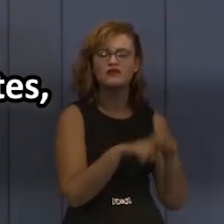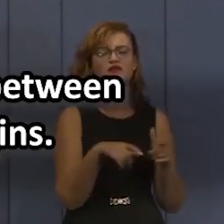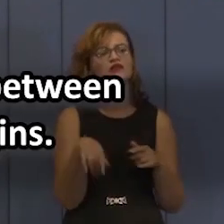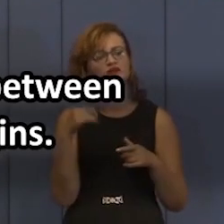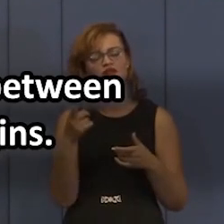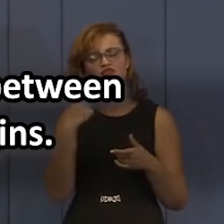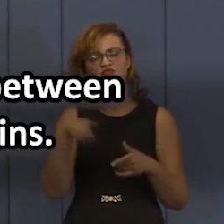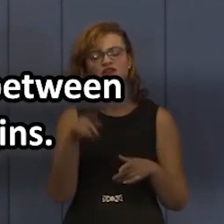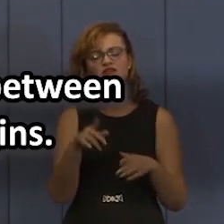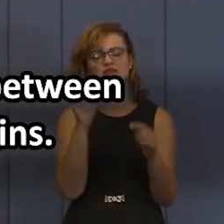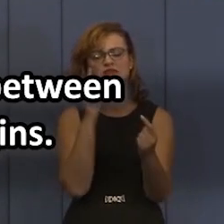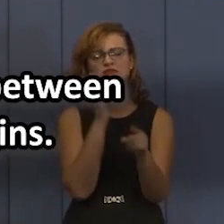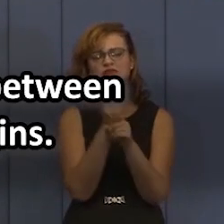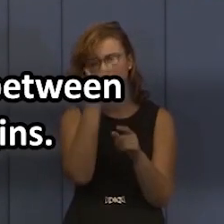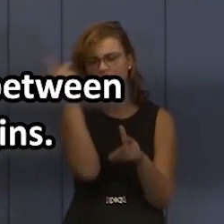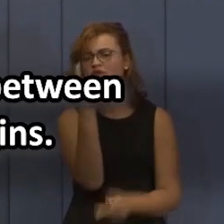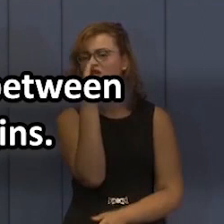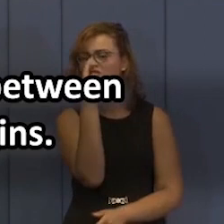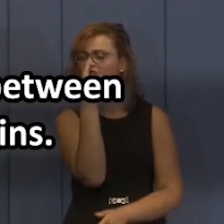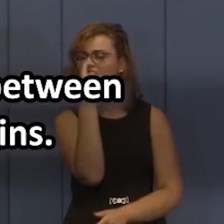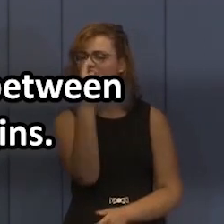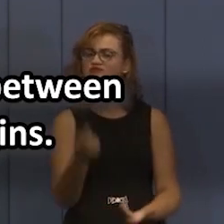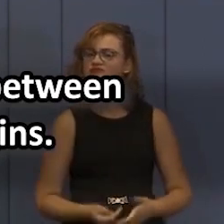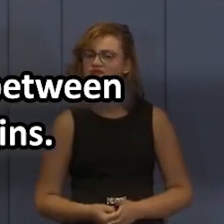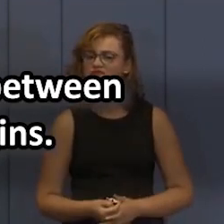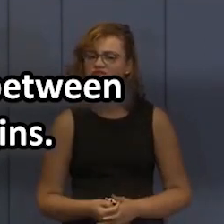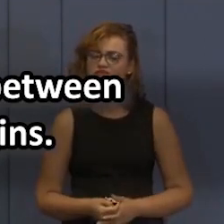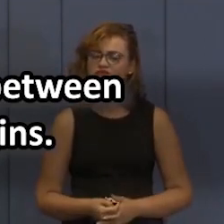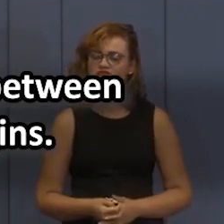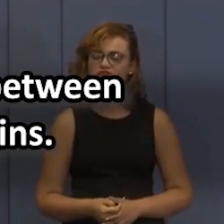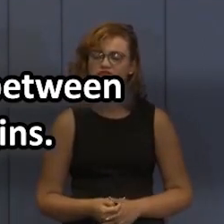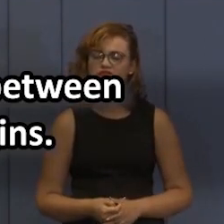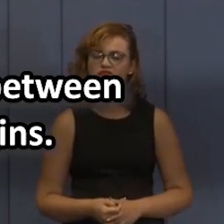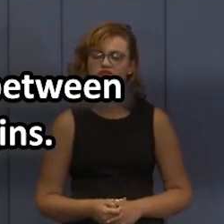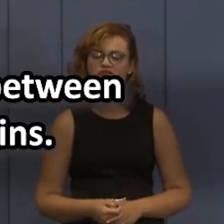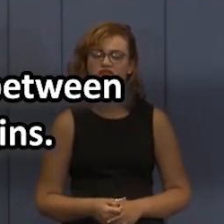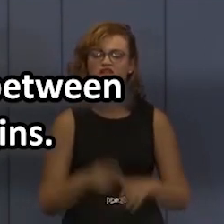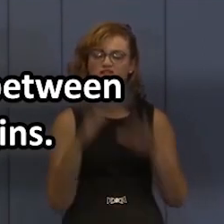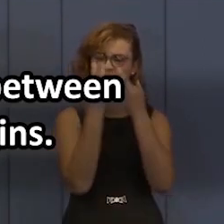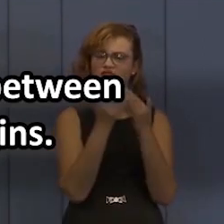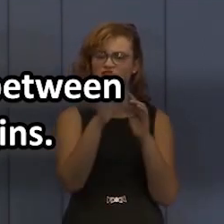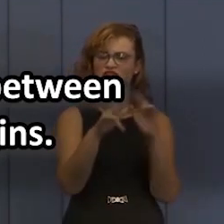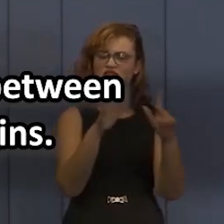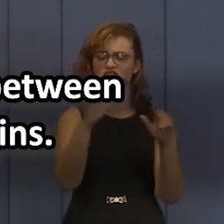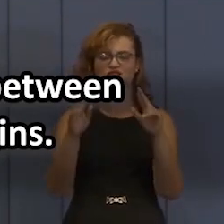institutos, locais em que a gente vai buscar afinidades pessoais entre